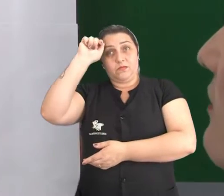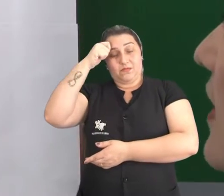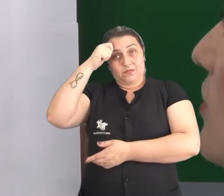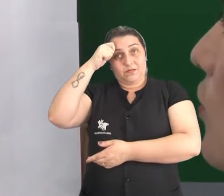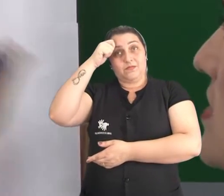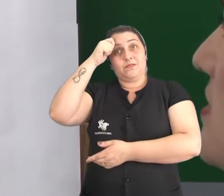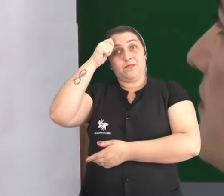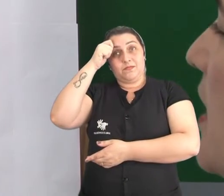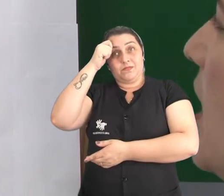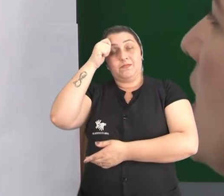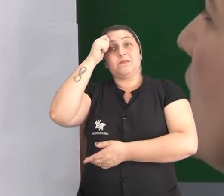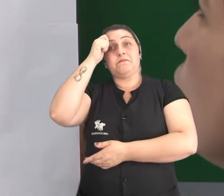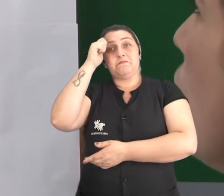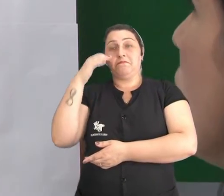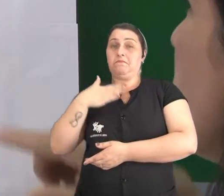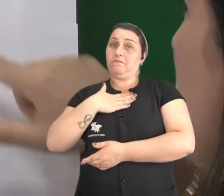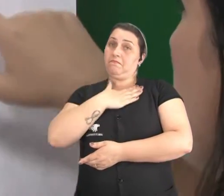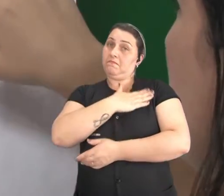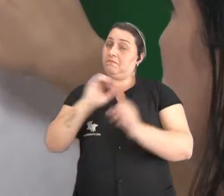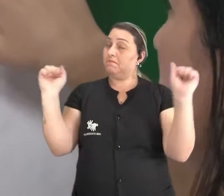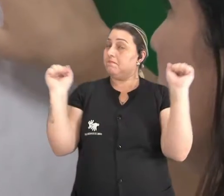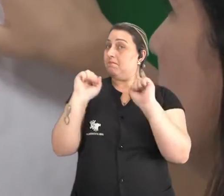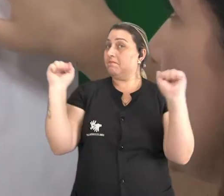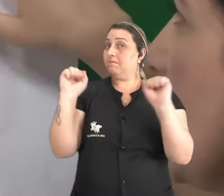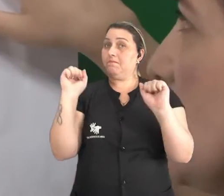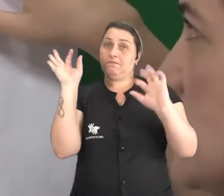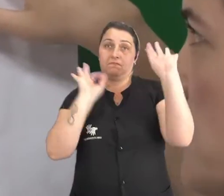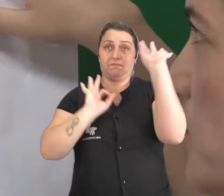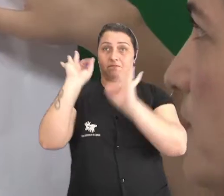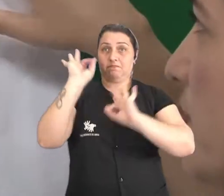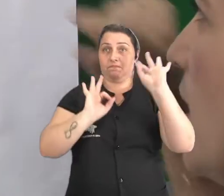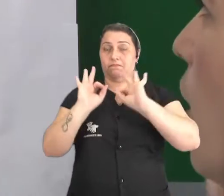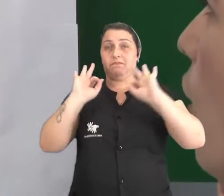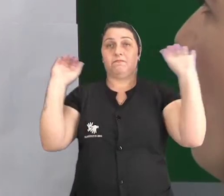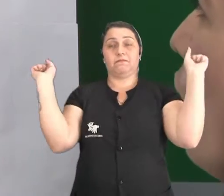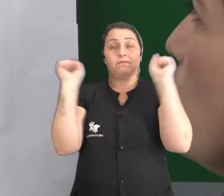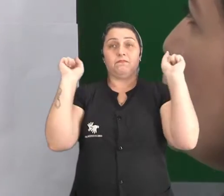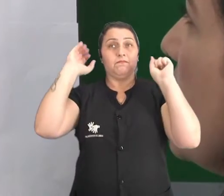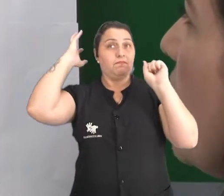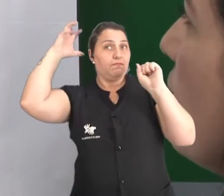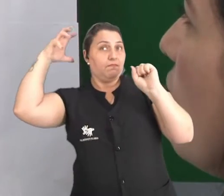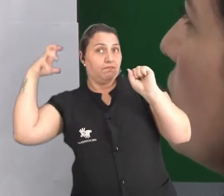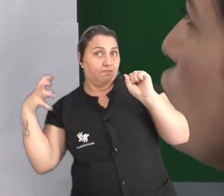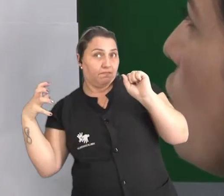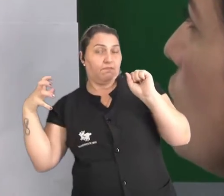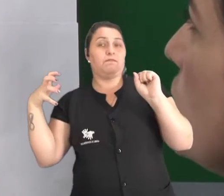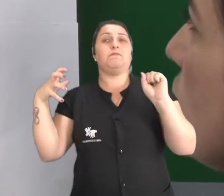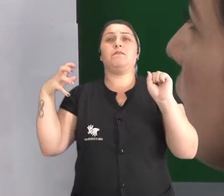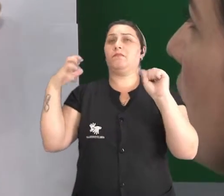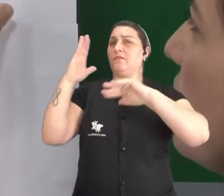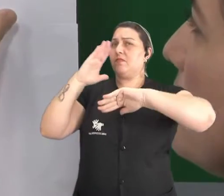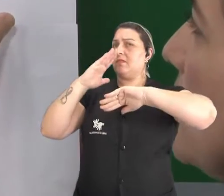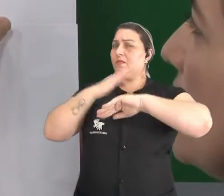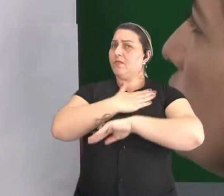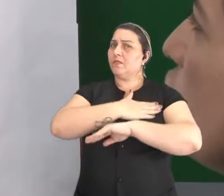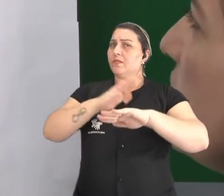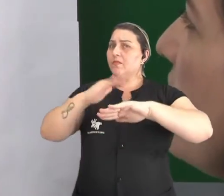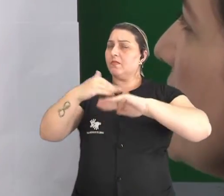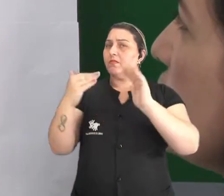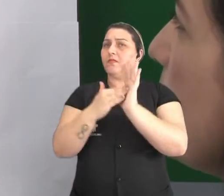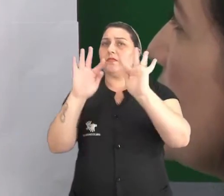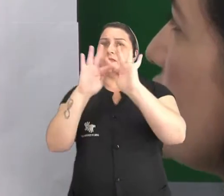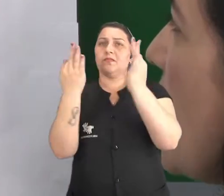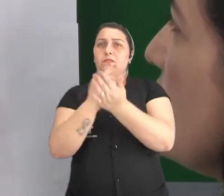sapeca e vaidosa, que adora o seu cabelo crespo, onde envolve todos da família